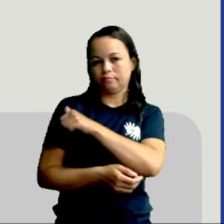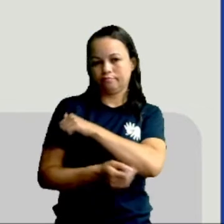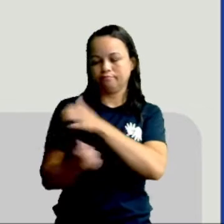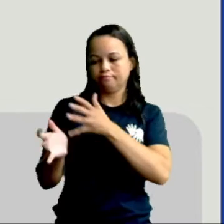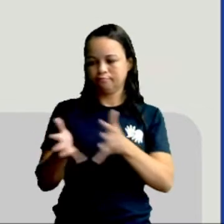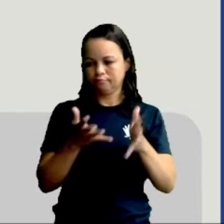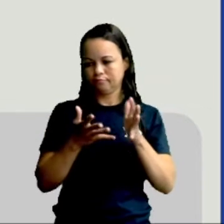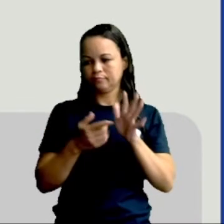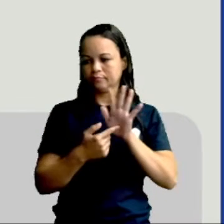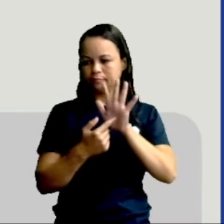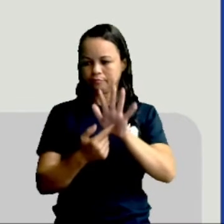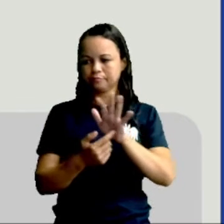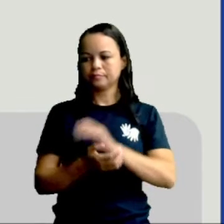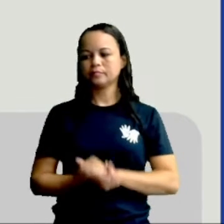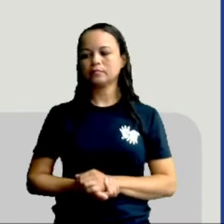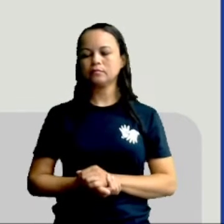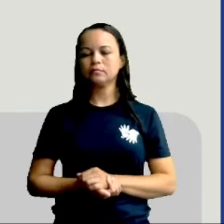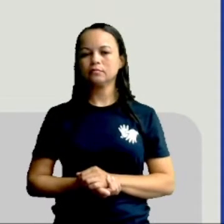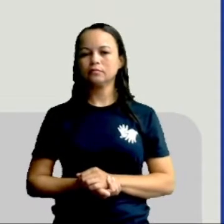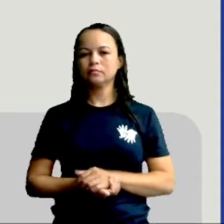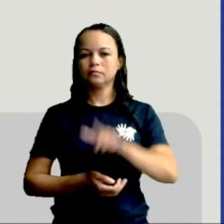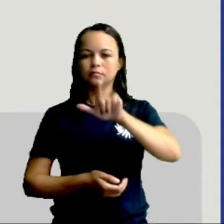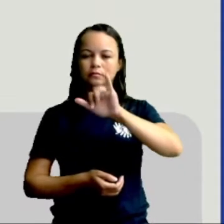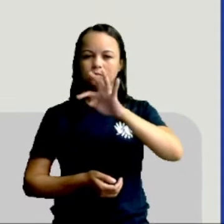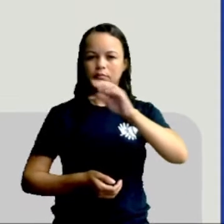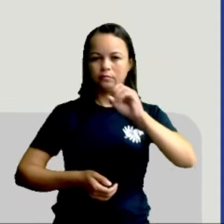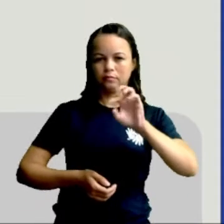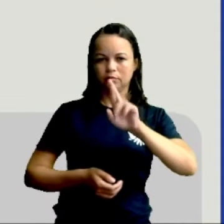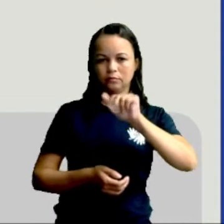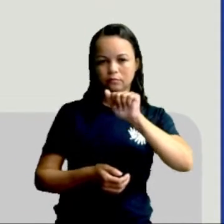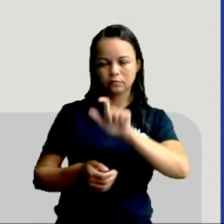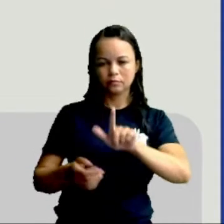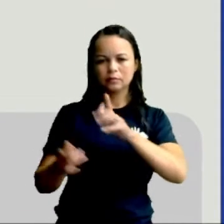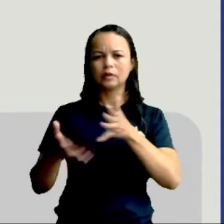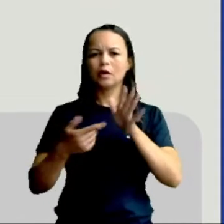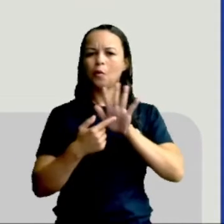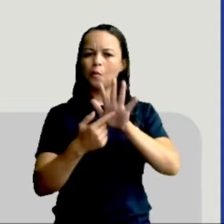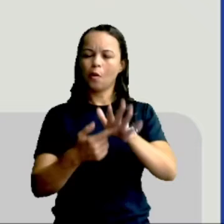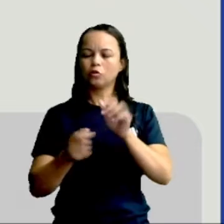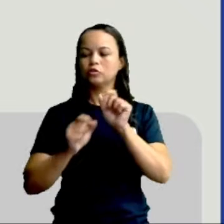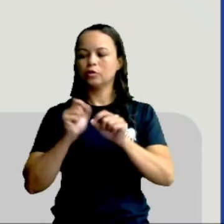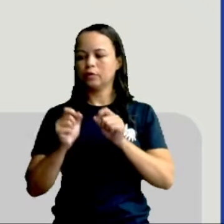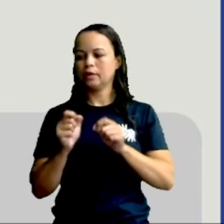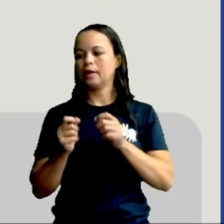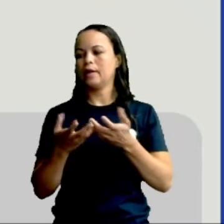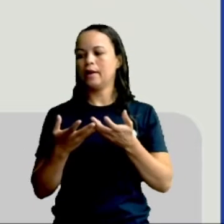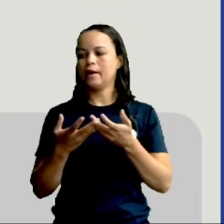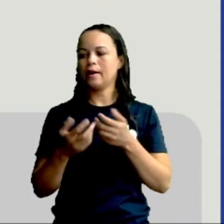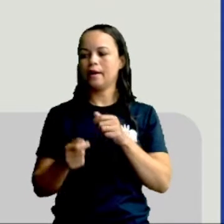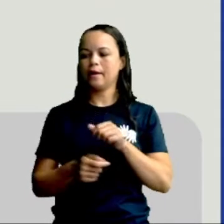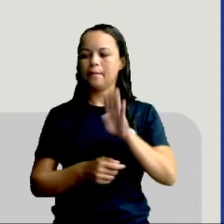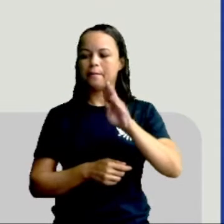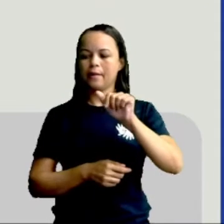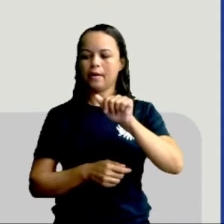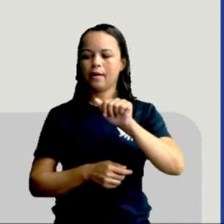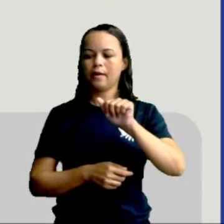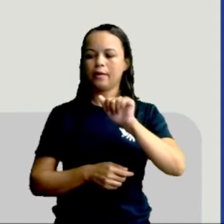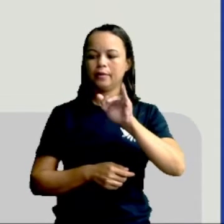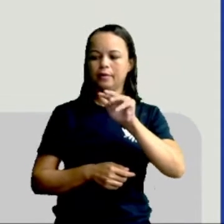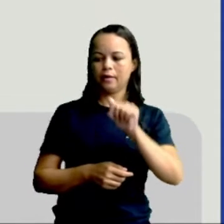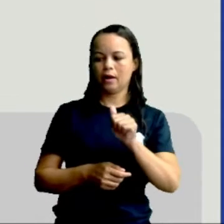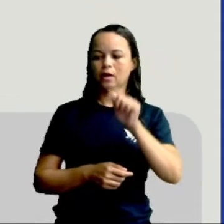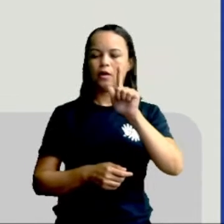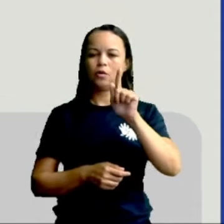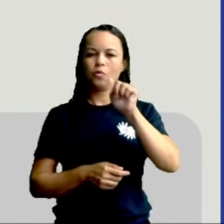No litoral, destacam-se as seguintes baías. Eu vou ter a Baía da Guanabara e a da Ilha Grande, que fica no Rio de Janeiro,